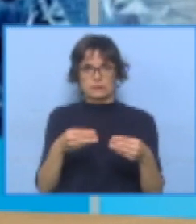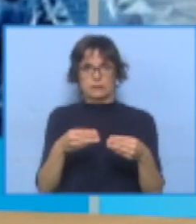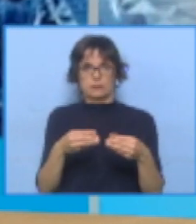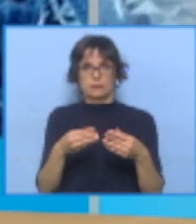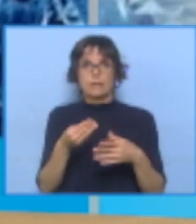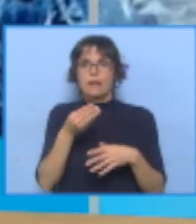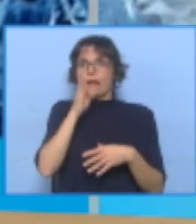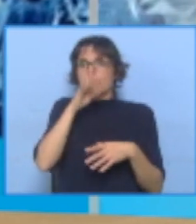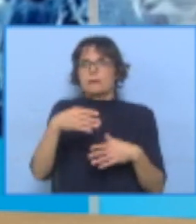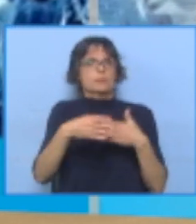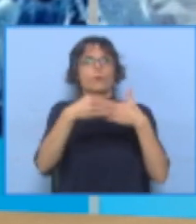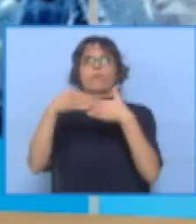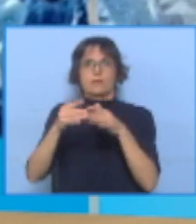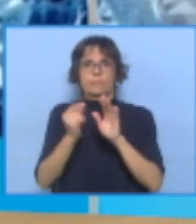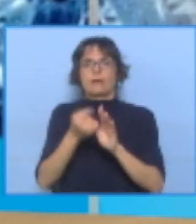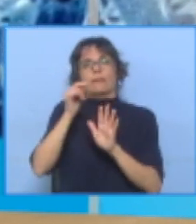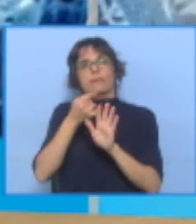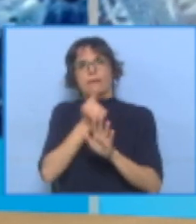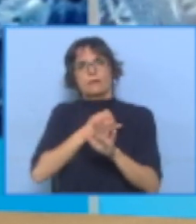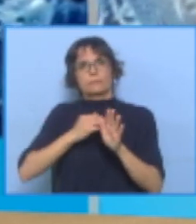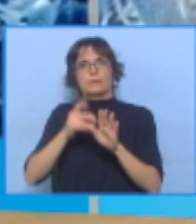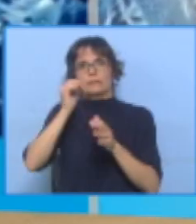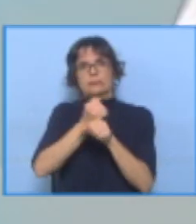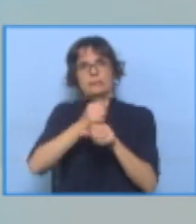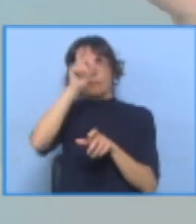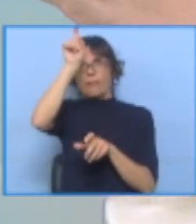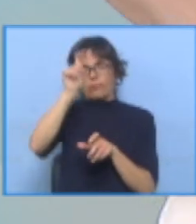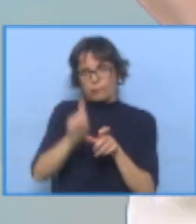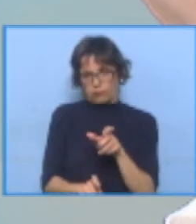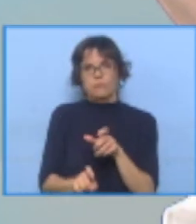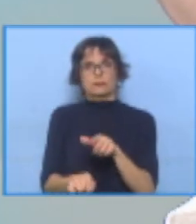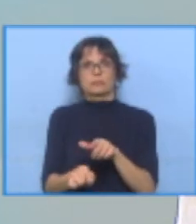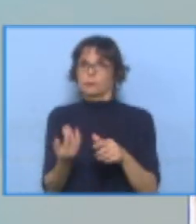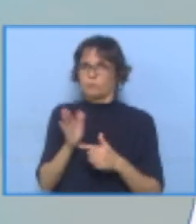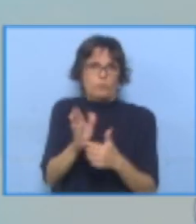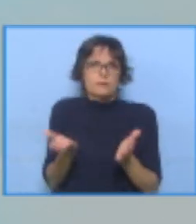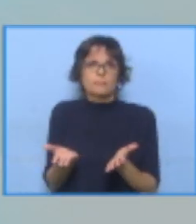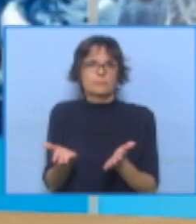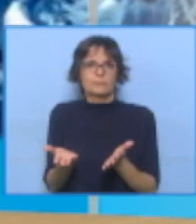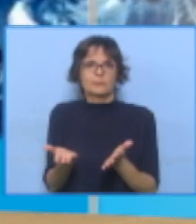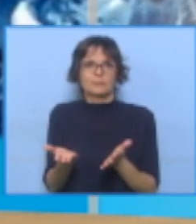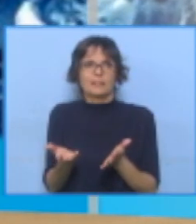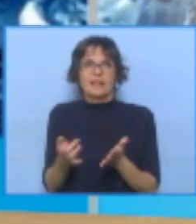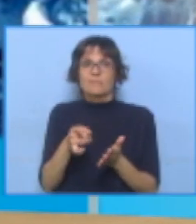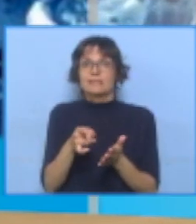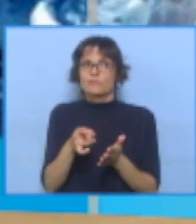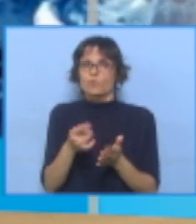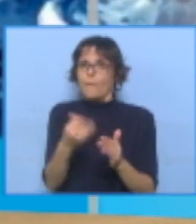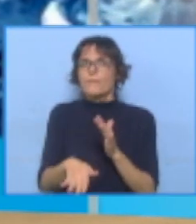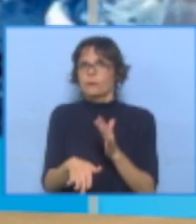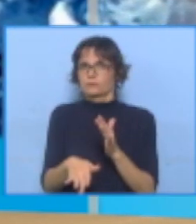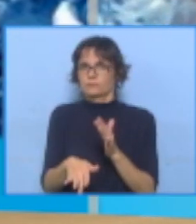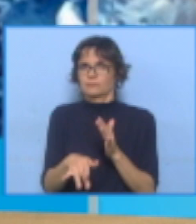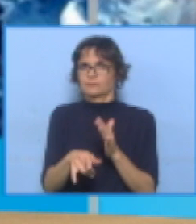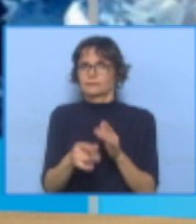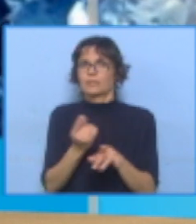líder está lá desde as 8 da manhã à meia-noite, não é? É um mau exemplo, não é? Alguma coisa está mal, não é? Exato. Bem, alguma